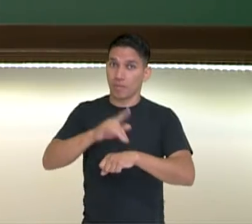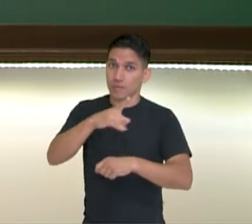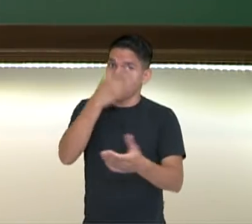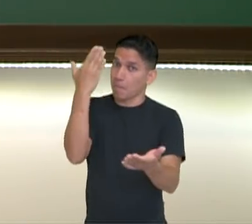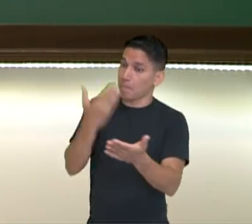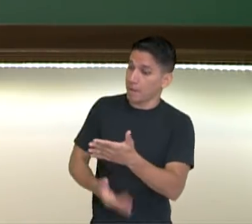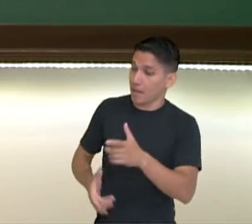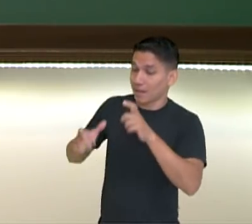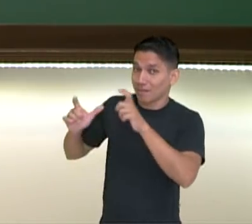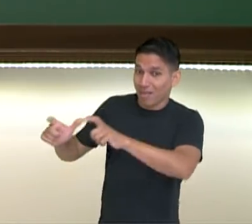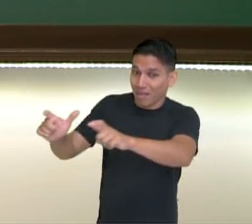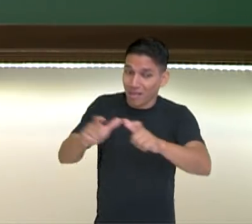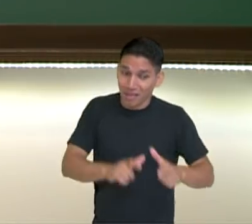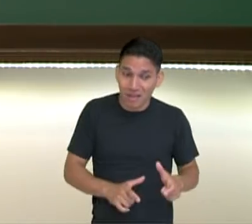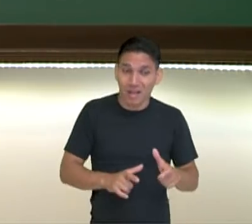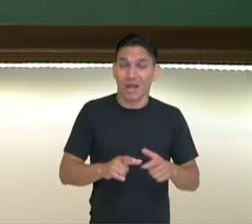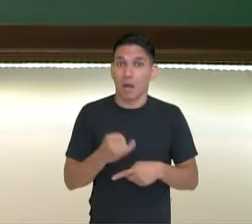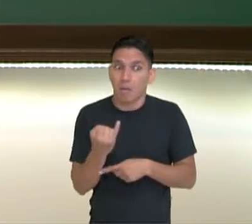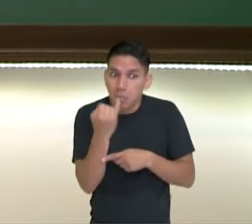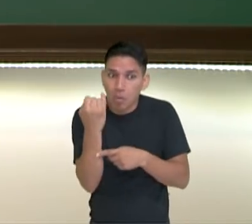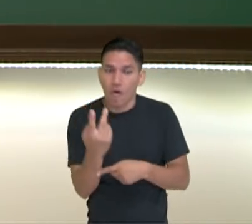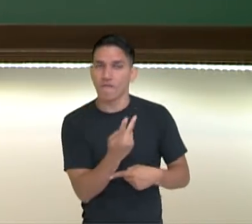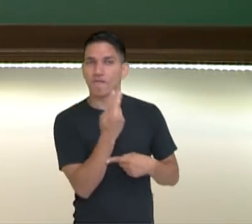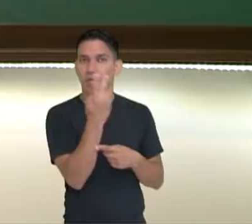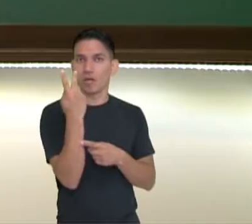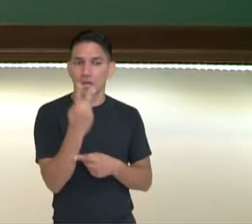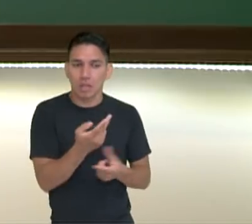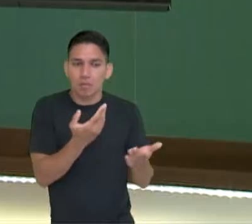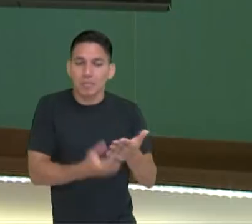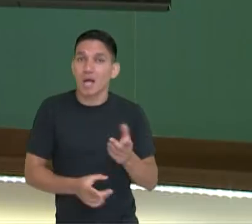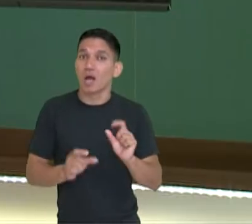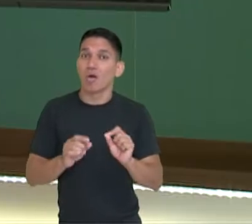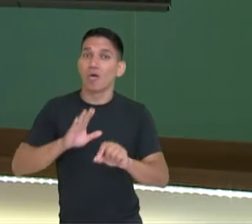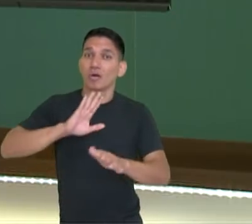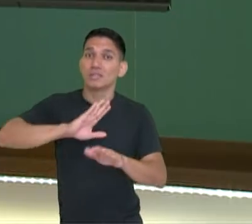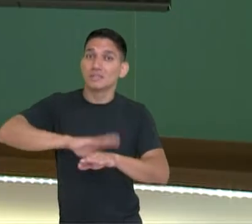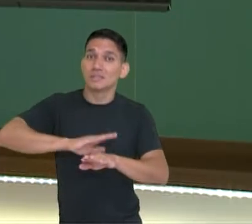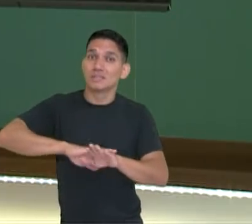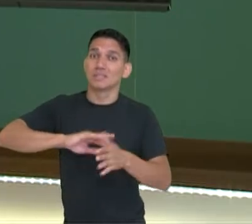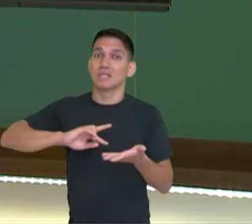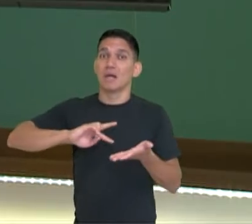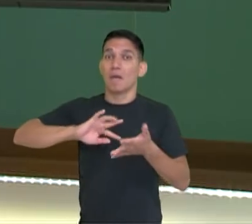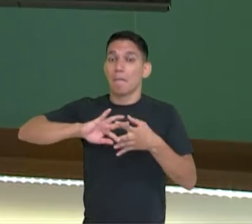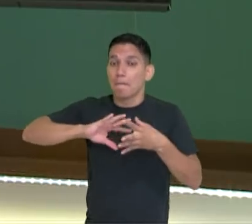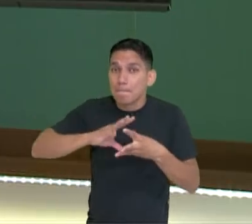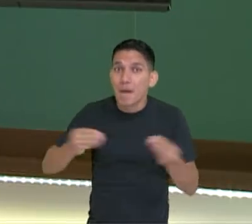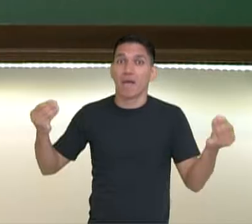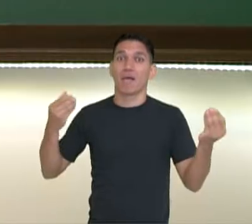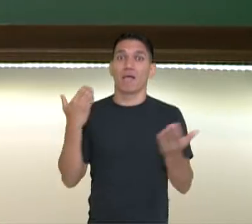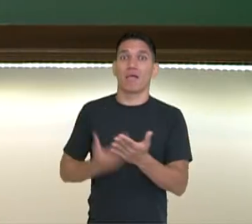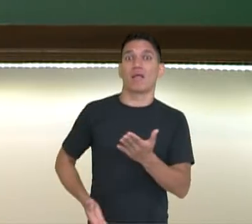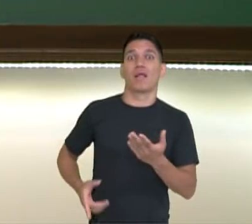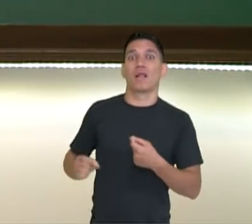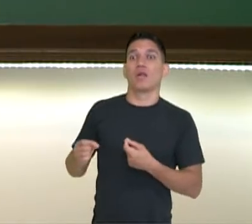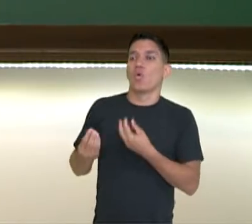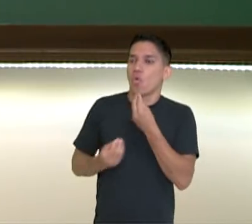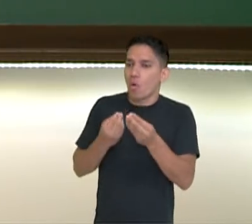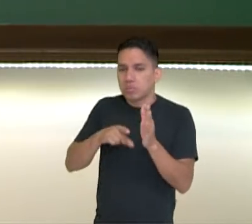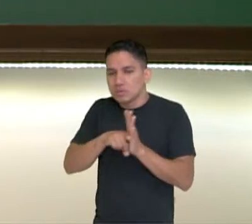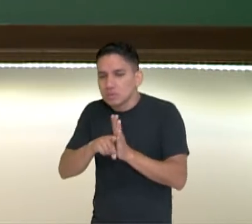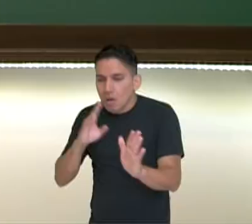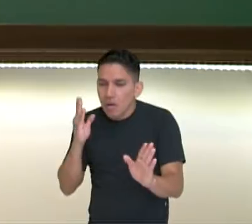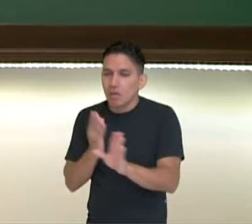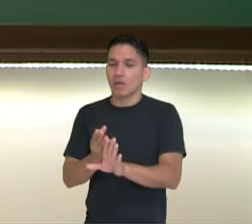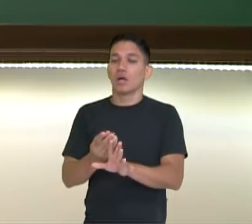sítios arqueológicos e você perde esses bens arqueológicos, você está limitando uma fonte arqueológica muito importante para o historiador